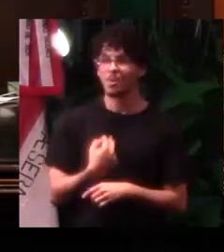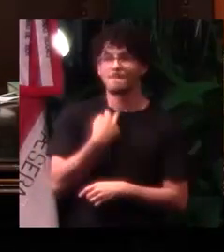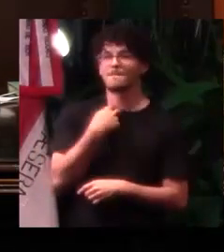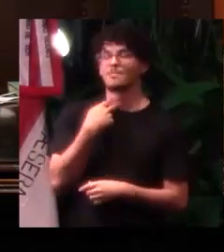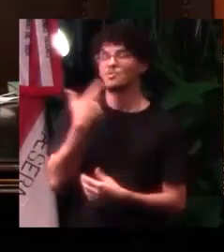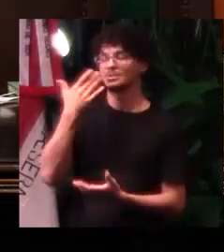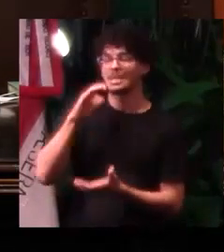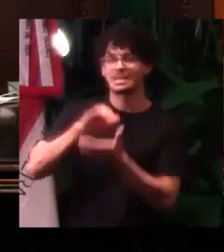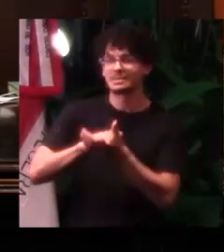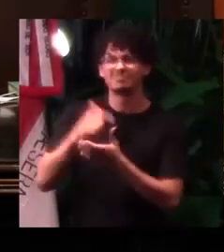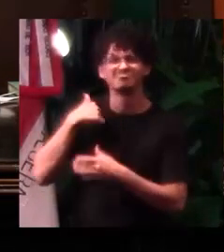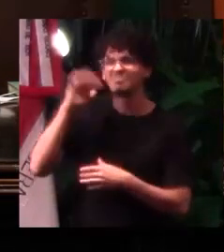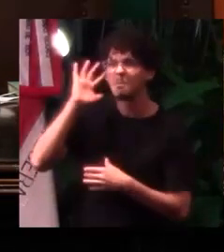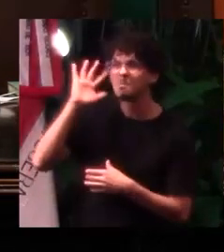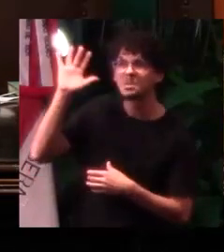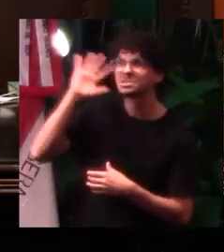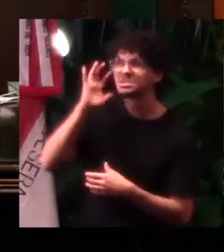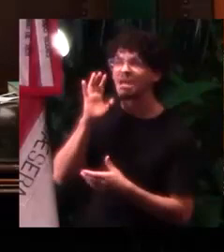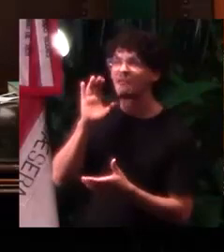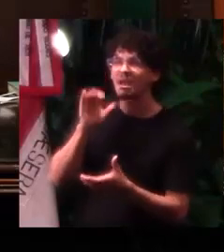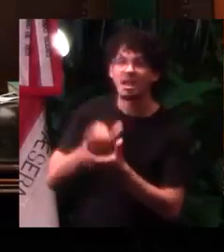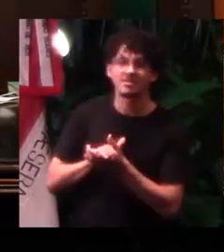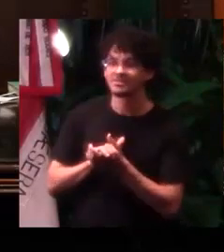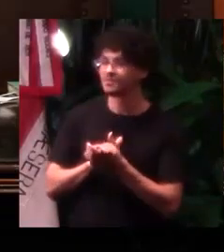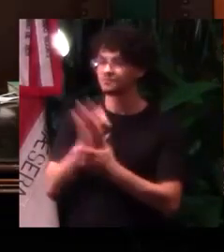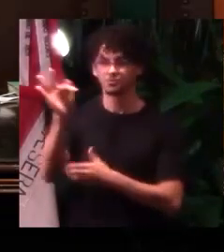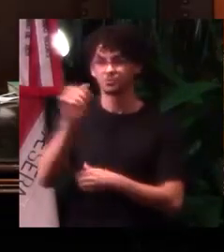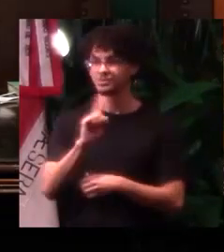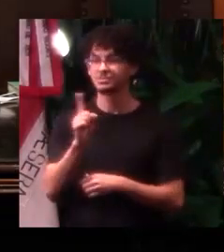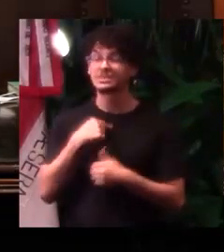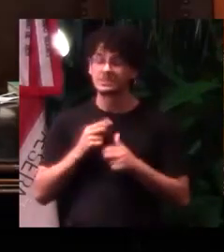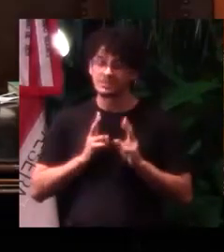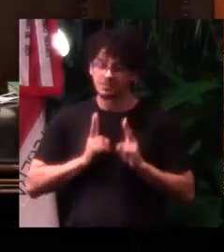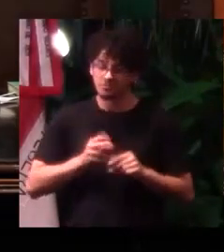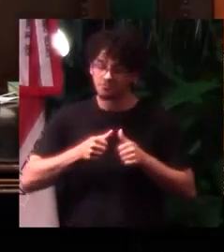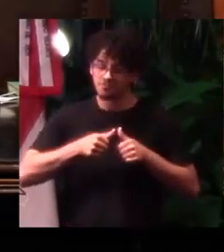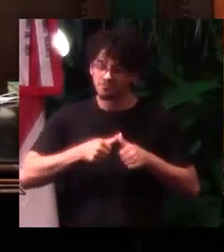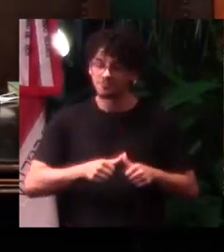nem pensava em me casar, e fica ali. E